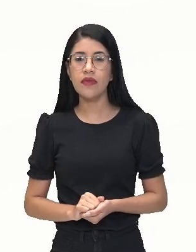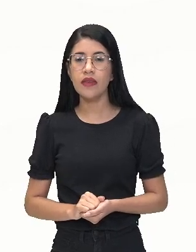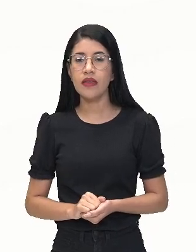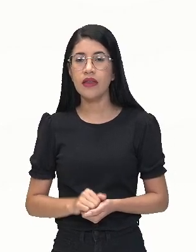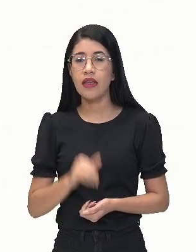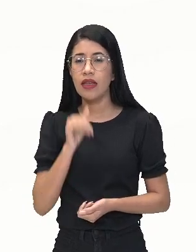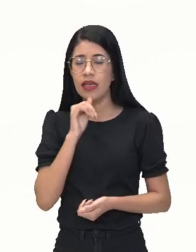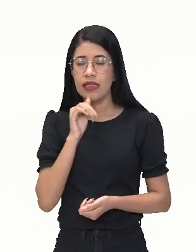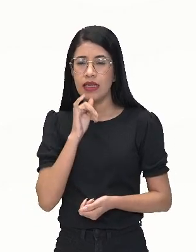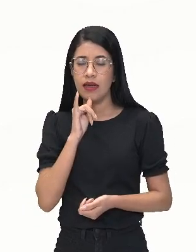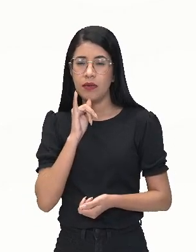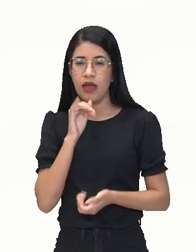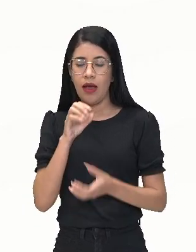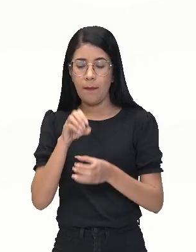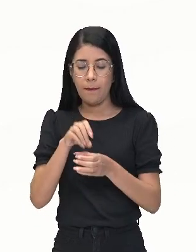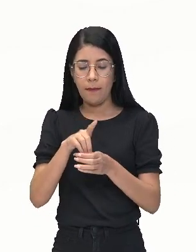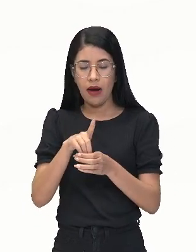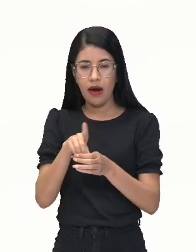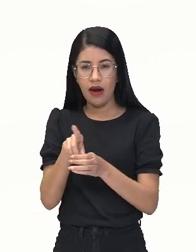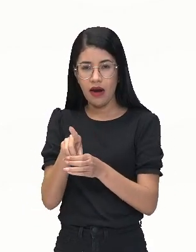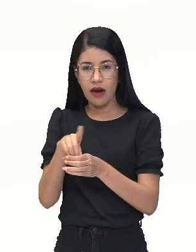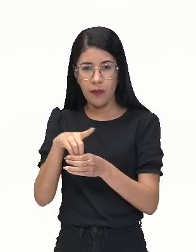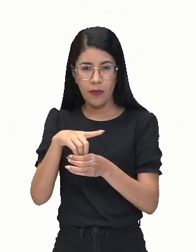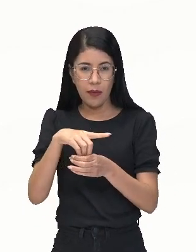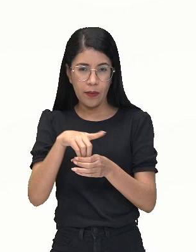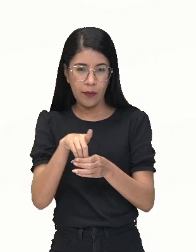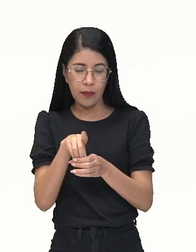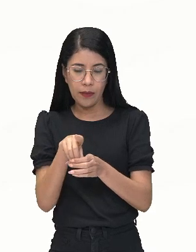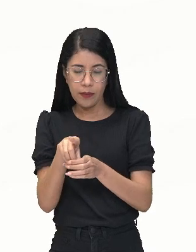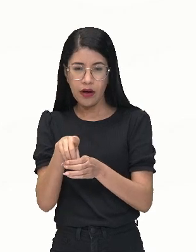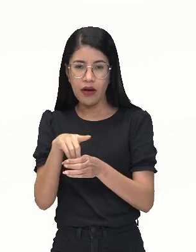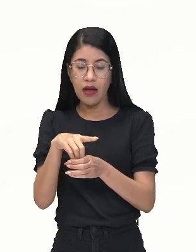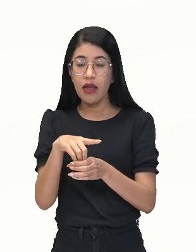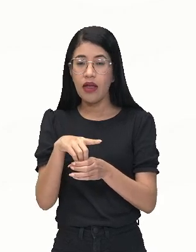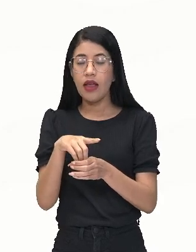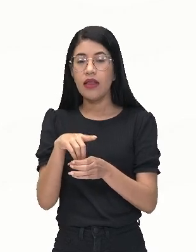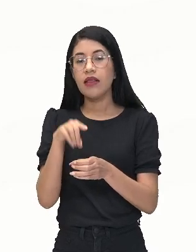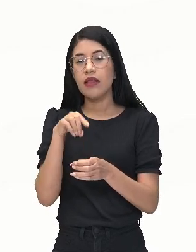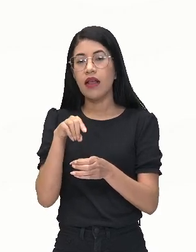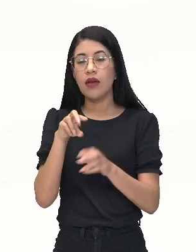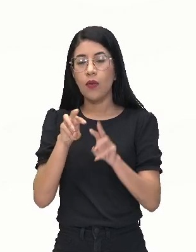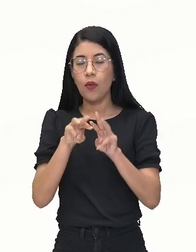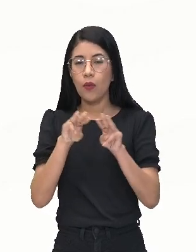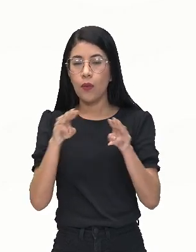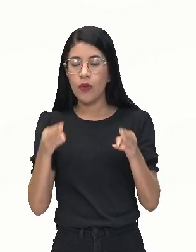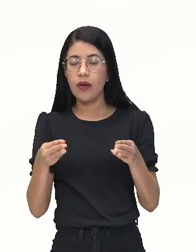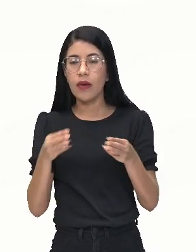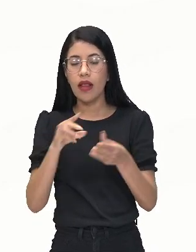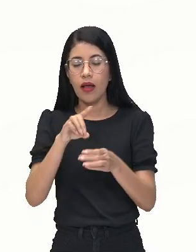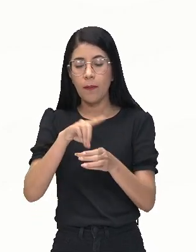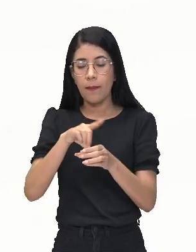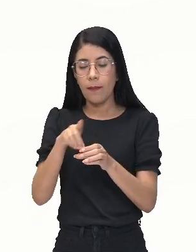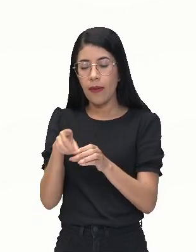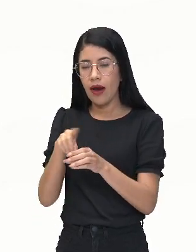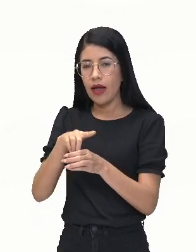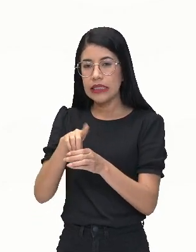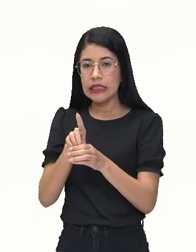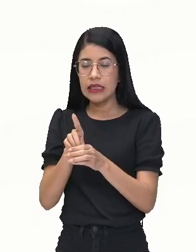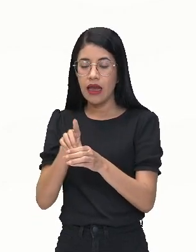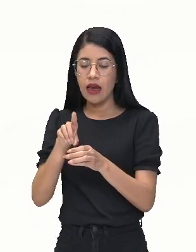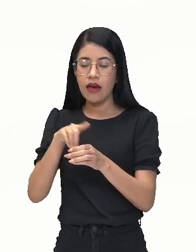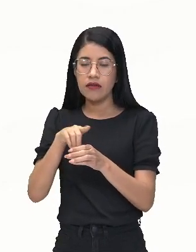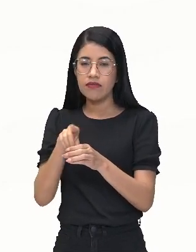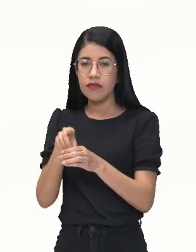através daquela parte imantada da bússola, não é isso? Aponta para o norte magnético da Terra.